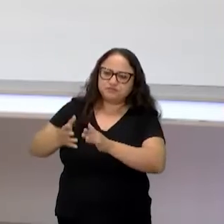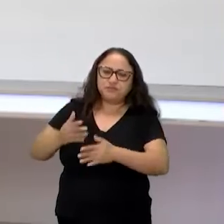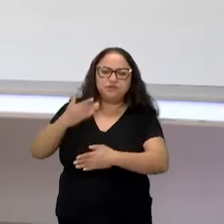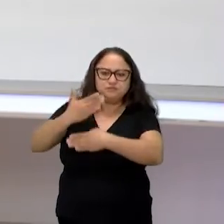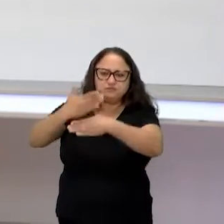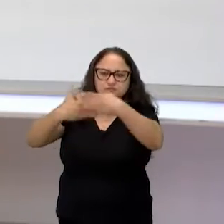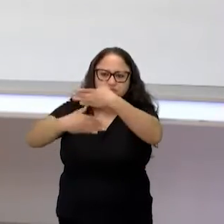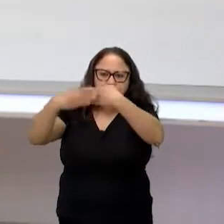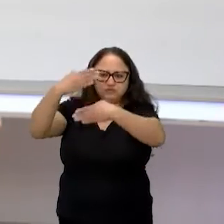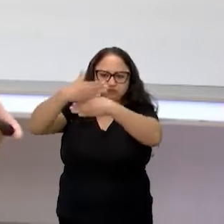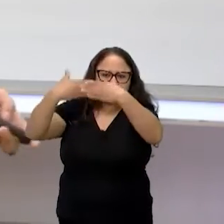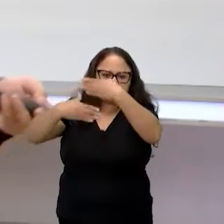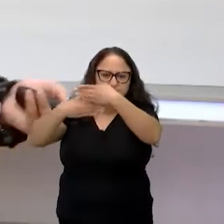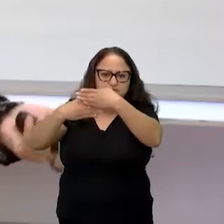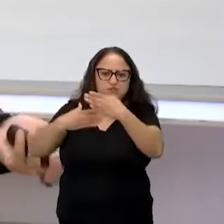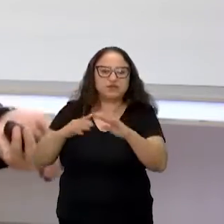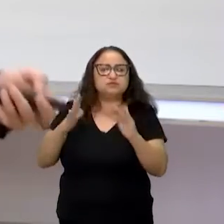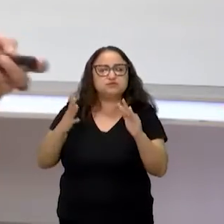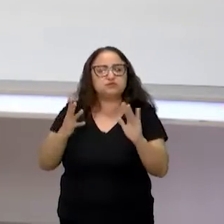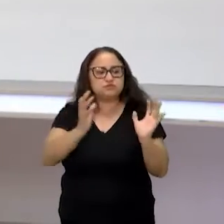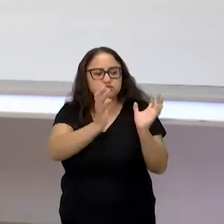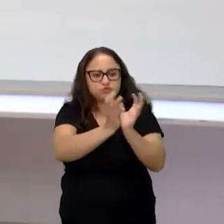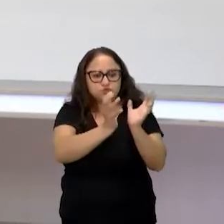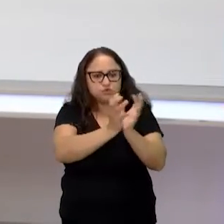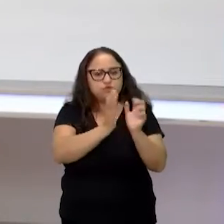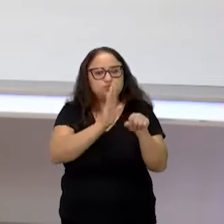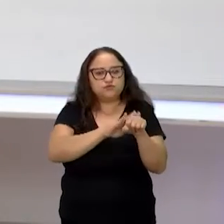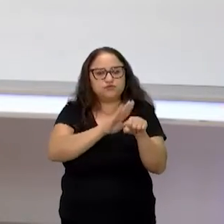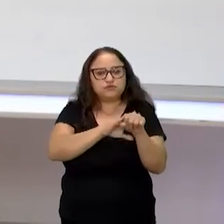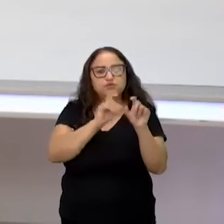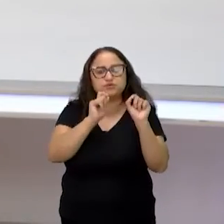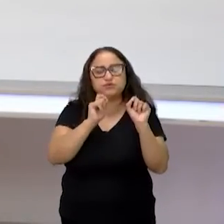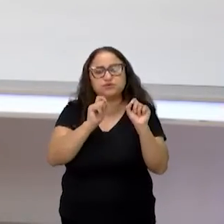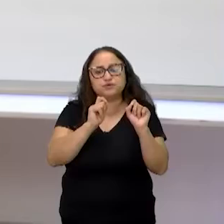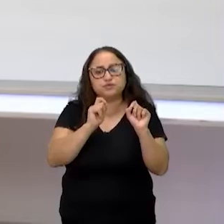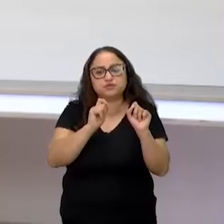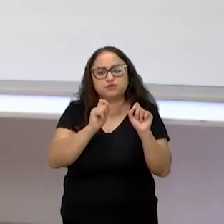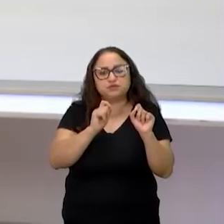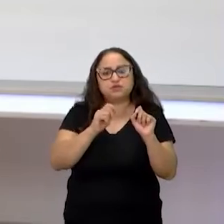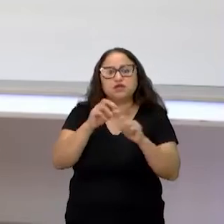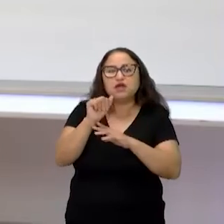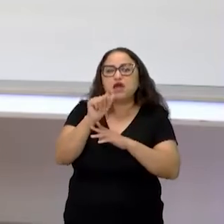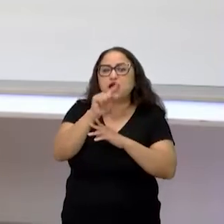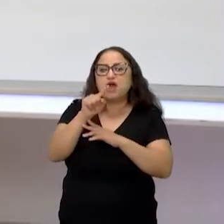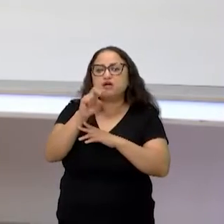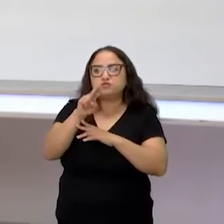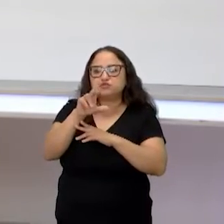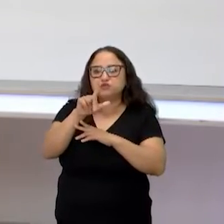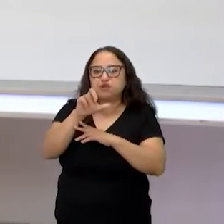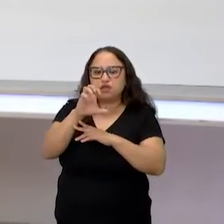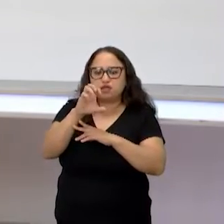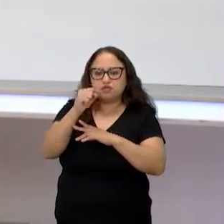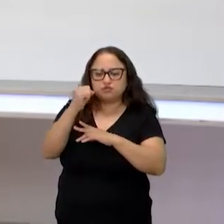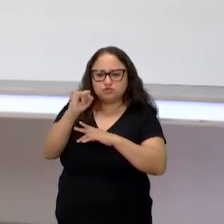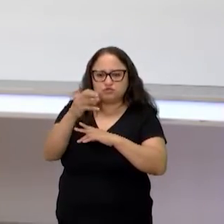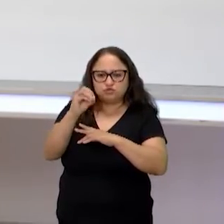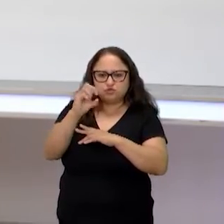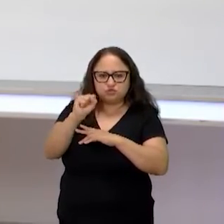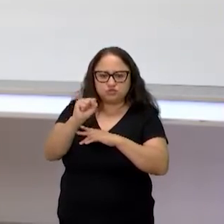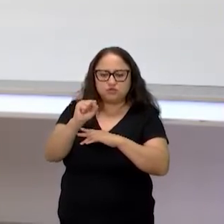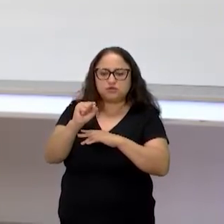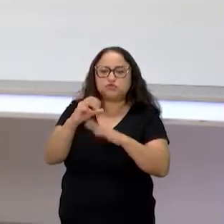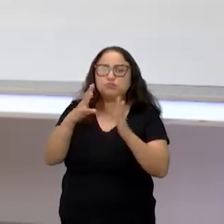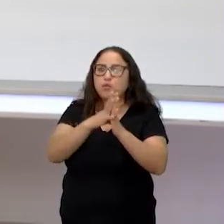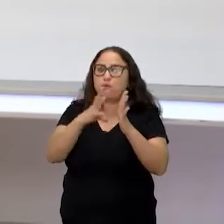locais da cidade, esse grupo de artistas resolveu, então, criar azulejos em papel, criar modelos de azulejo,